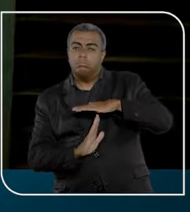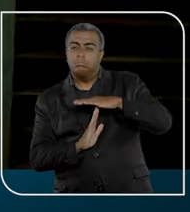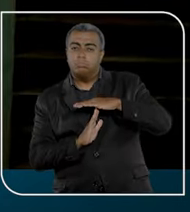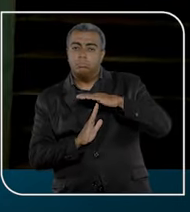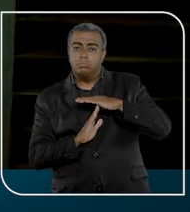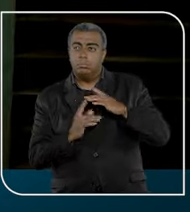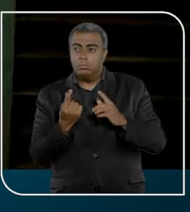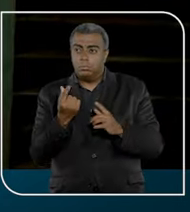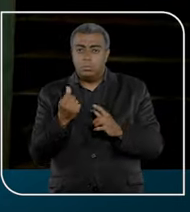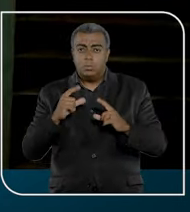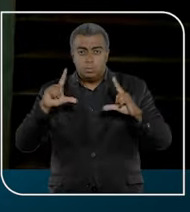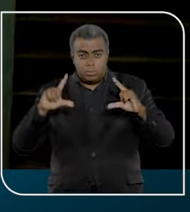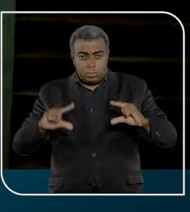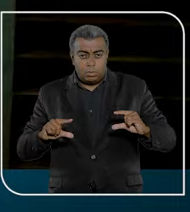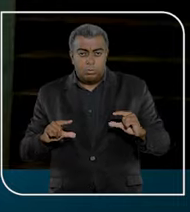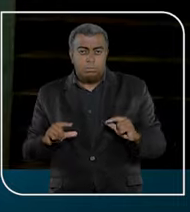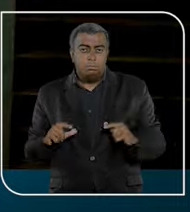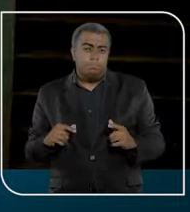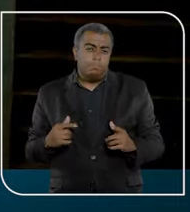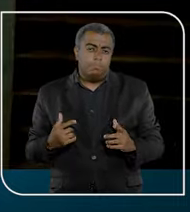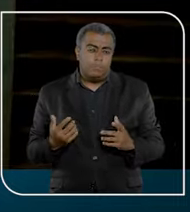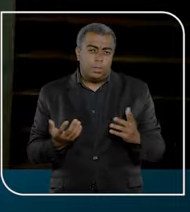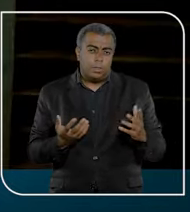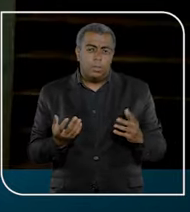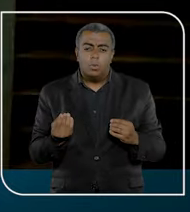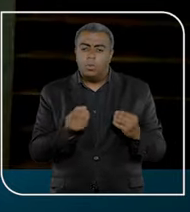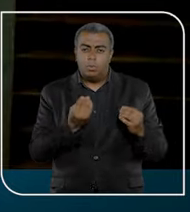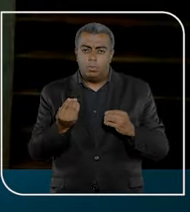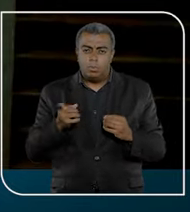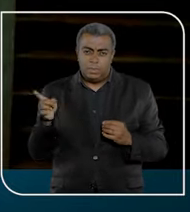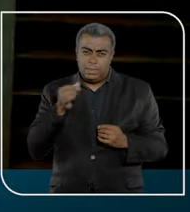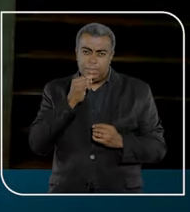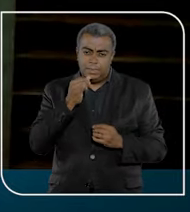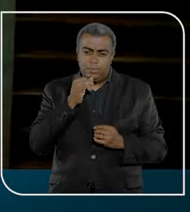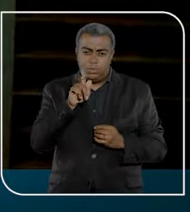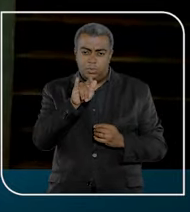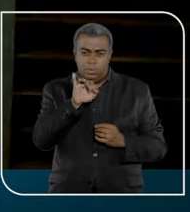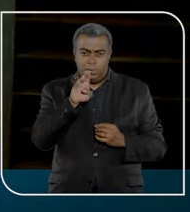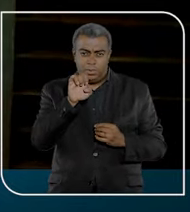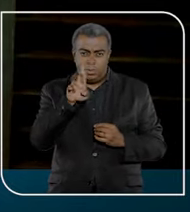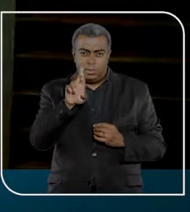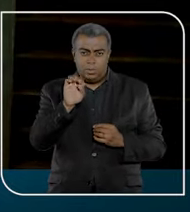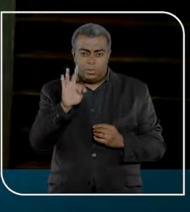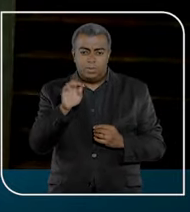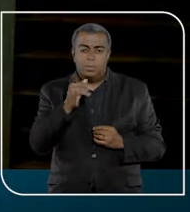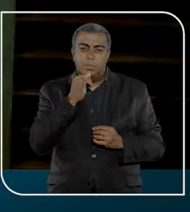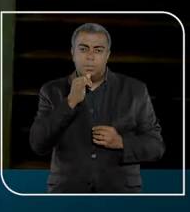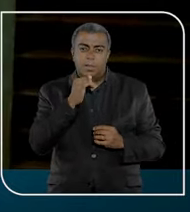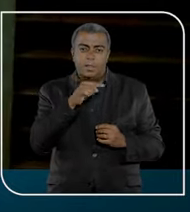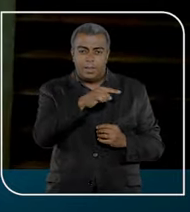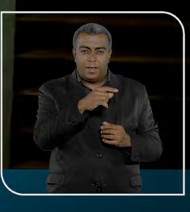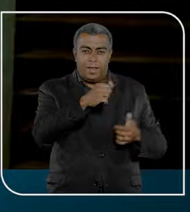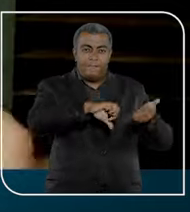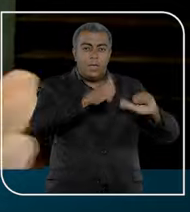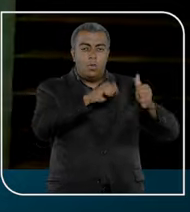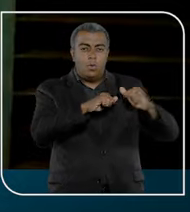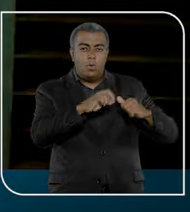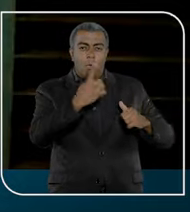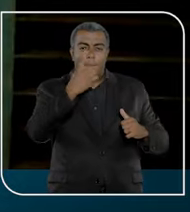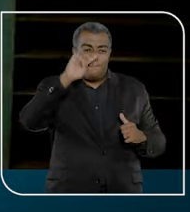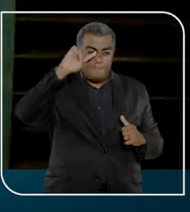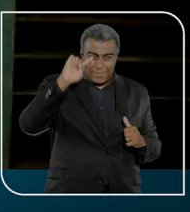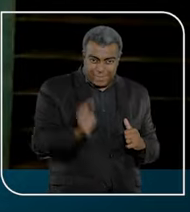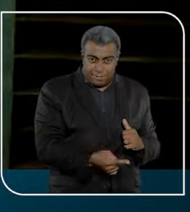particular esse limite, que seria o presumível. Então, nesse exemplo que o professor Gilberto deu, o